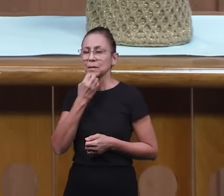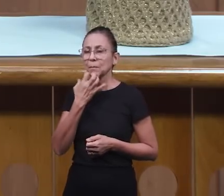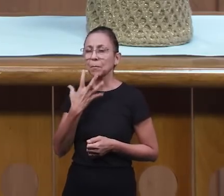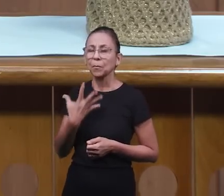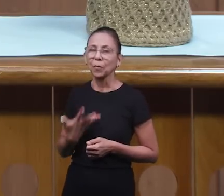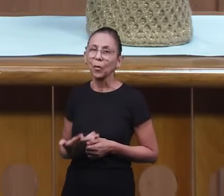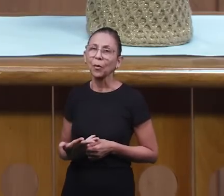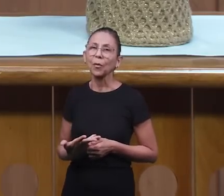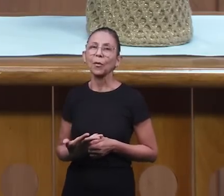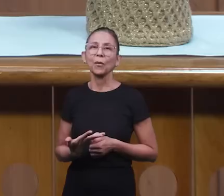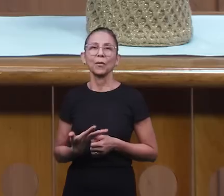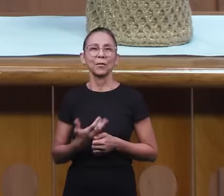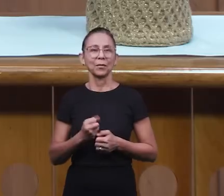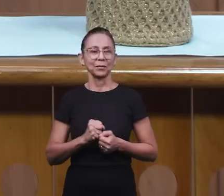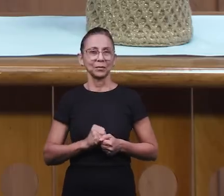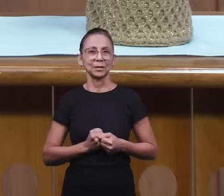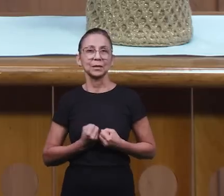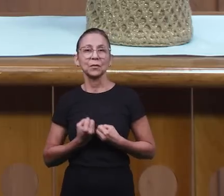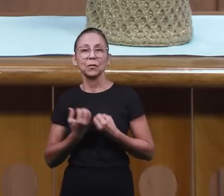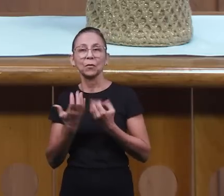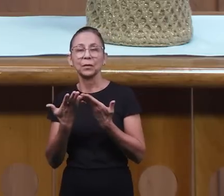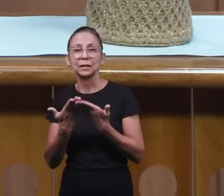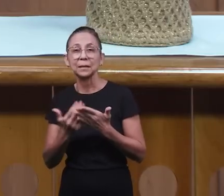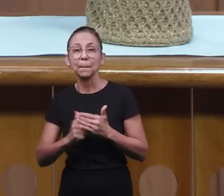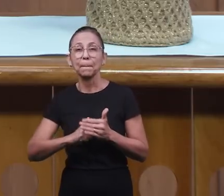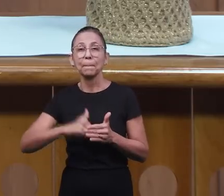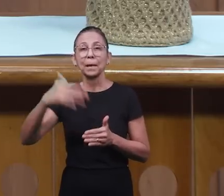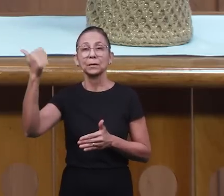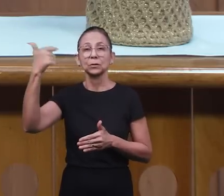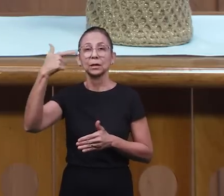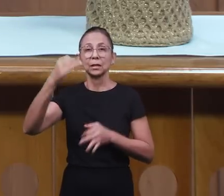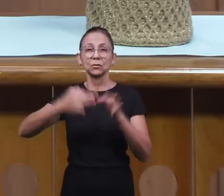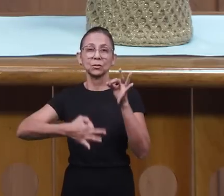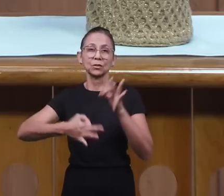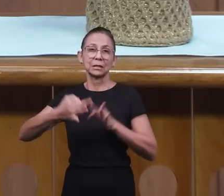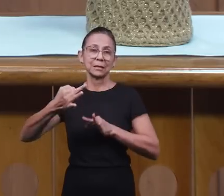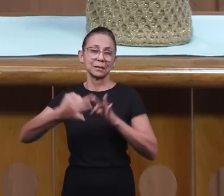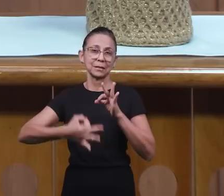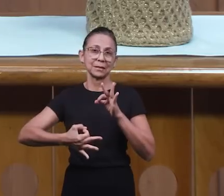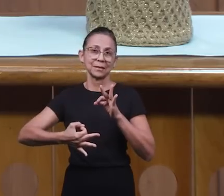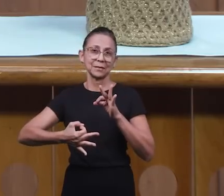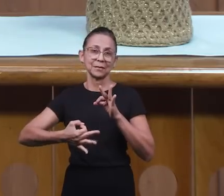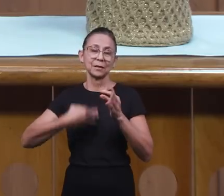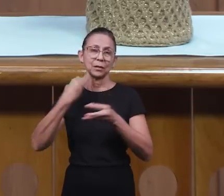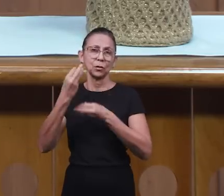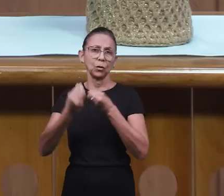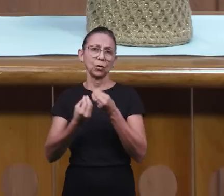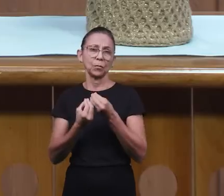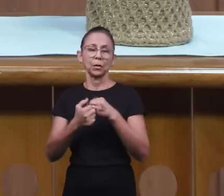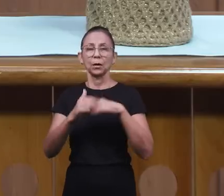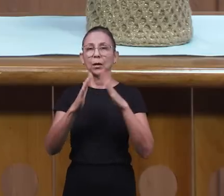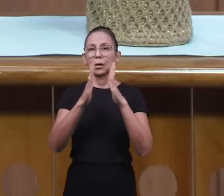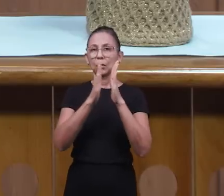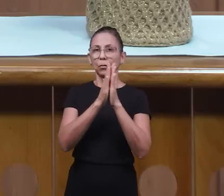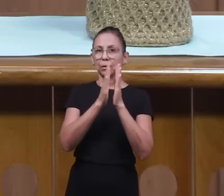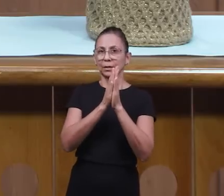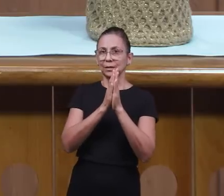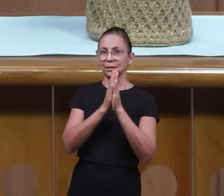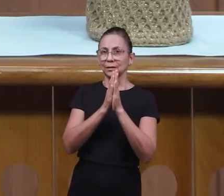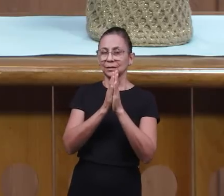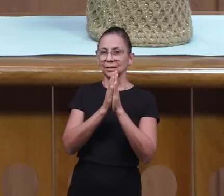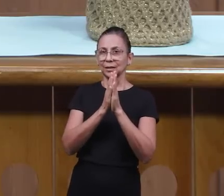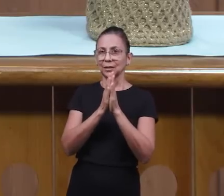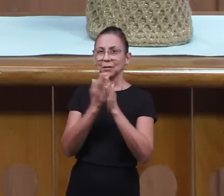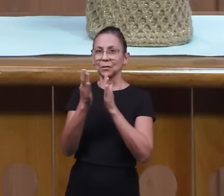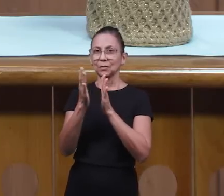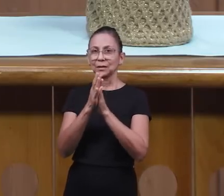pois amá-la significa oferecer mais do que a justiça requer. Fazemos isso através da oração, que é a transferência